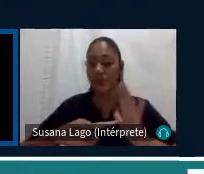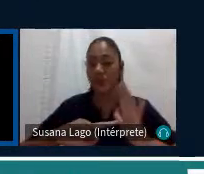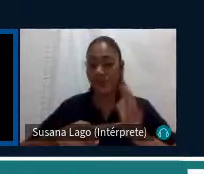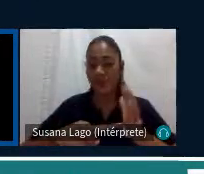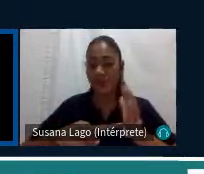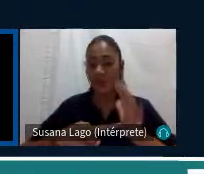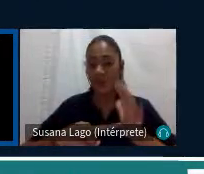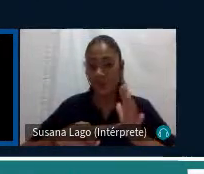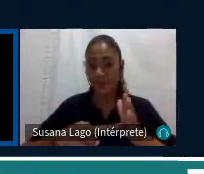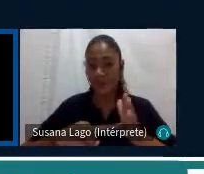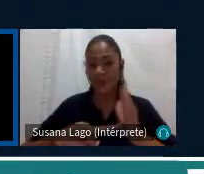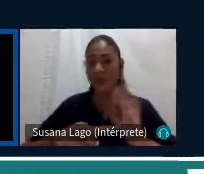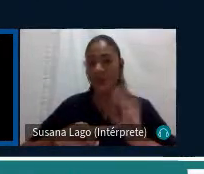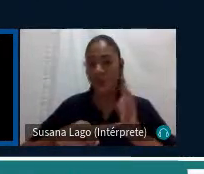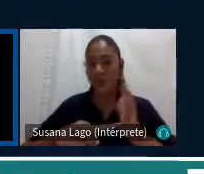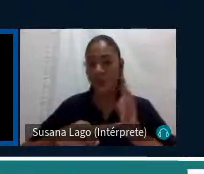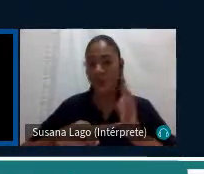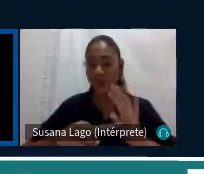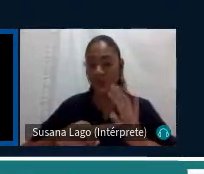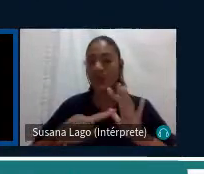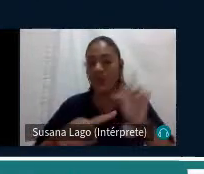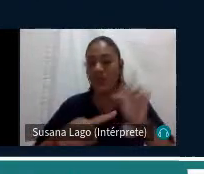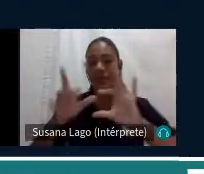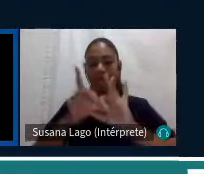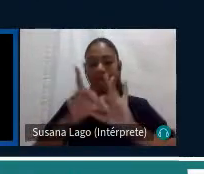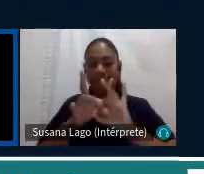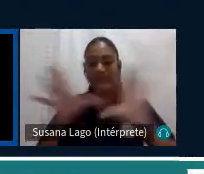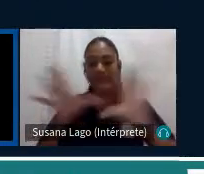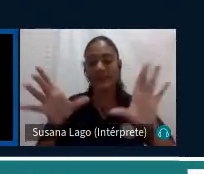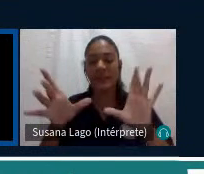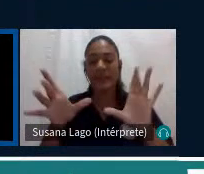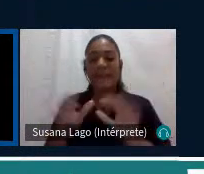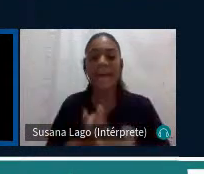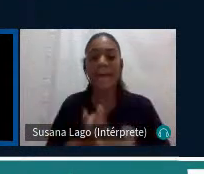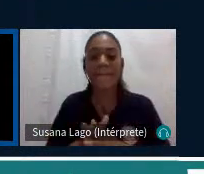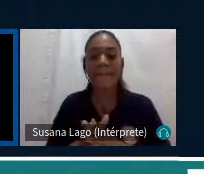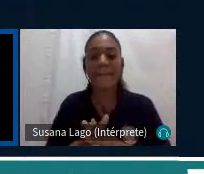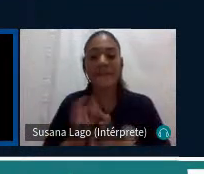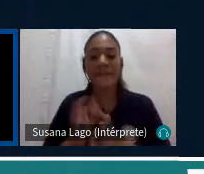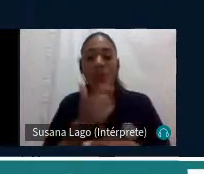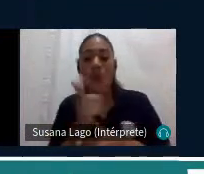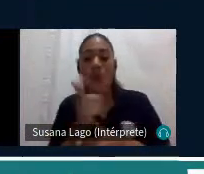motor também liga ao circuito de controle. A gente vai agora para a próxima questão.